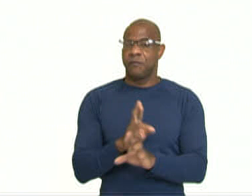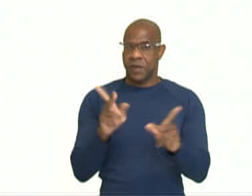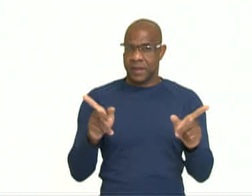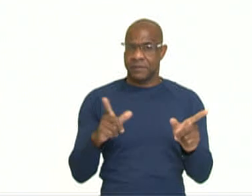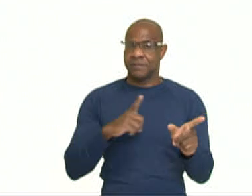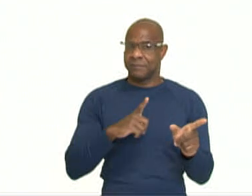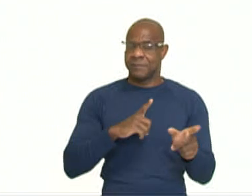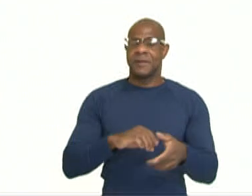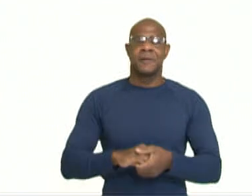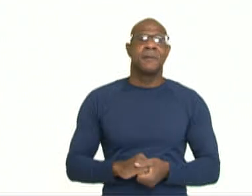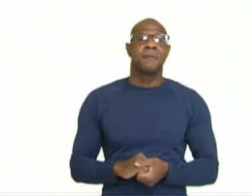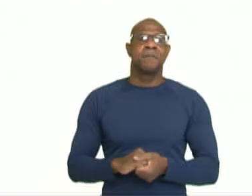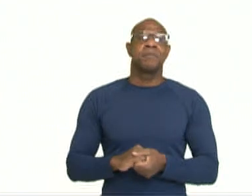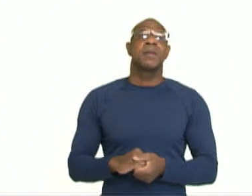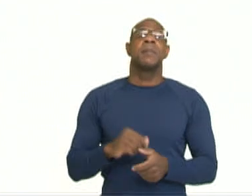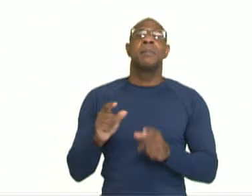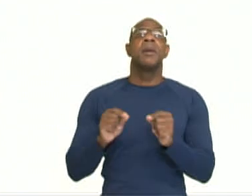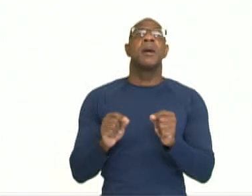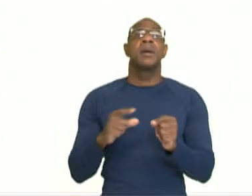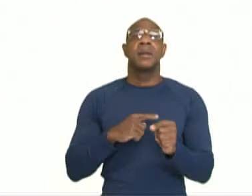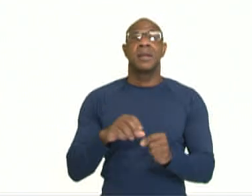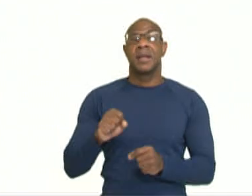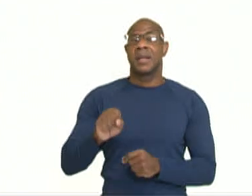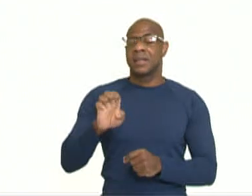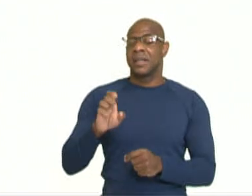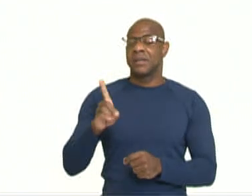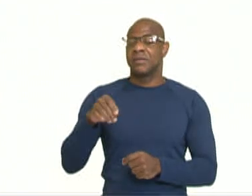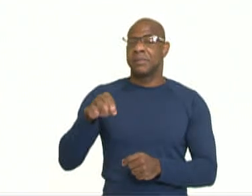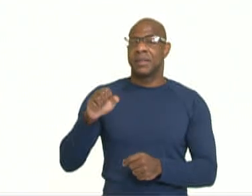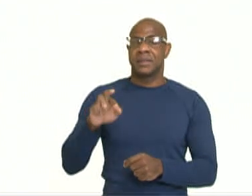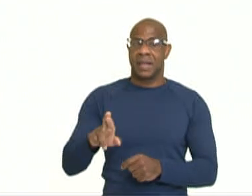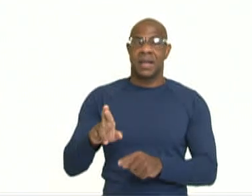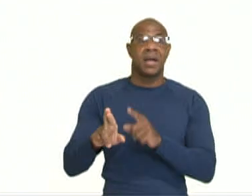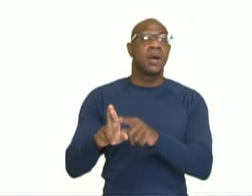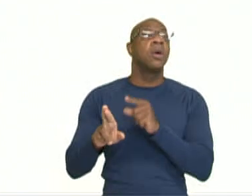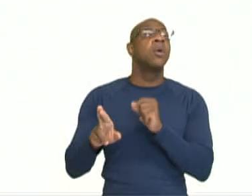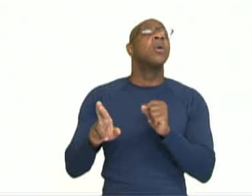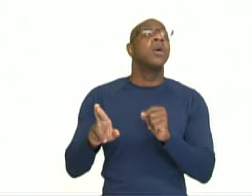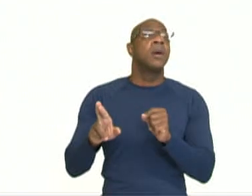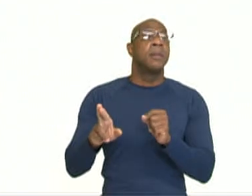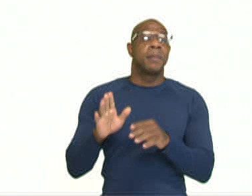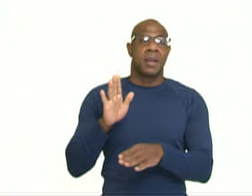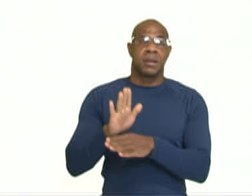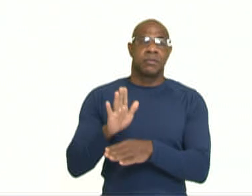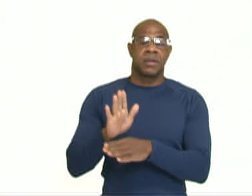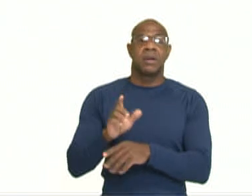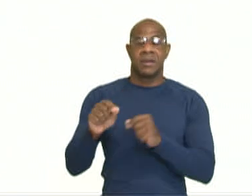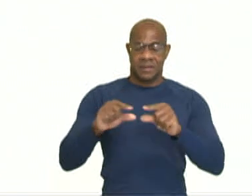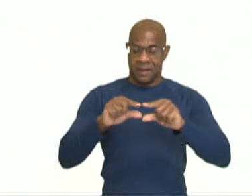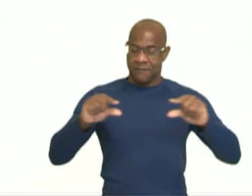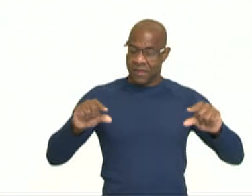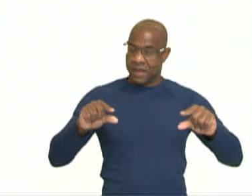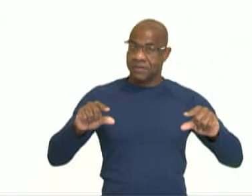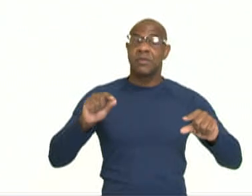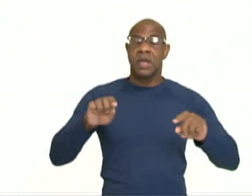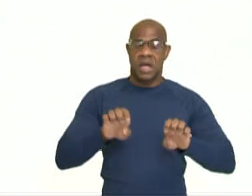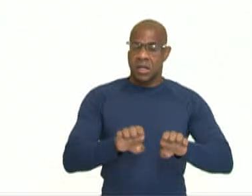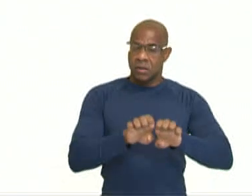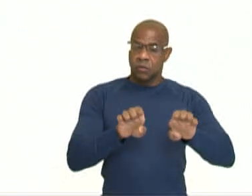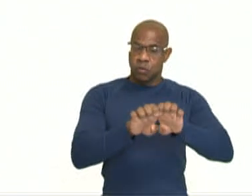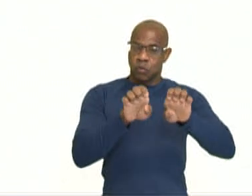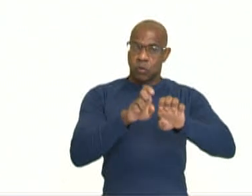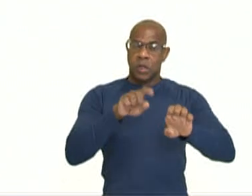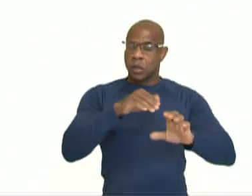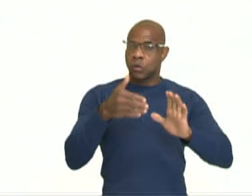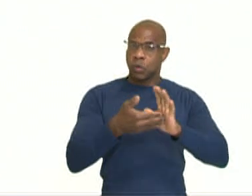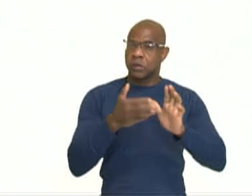diferenciada. Para literalmente sedimentar, utilizando a palavra para ajudar a nossa frase, que estrutura